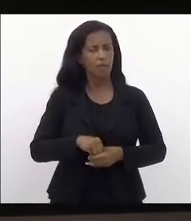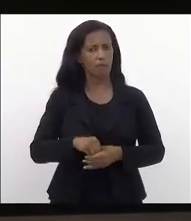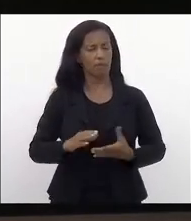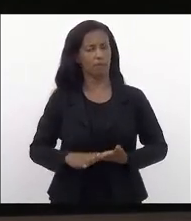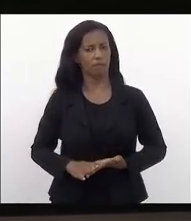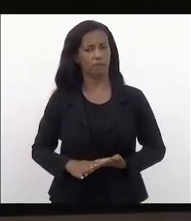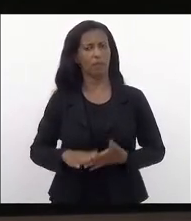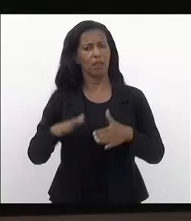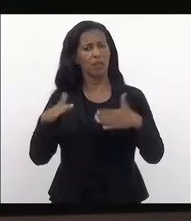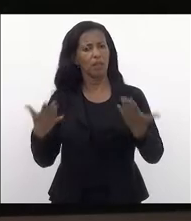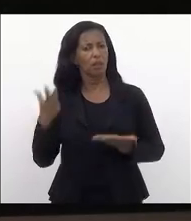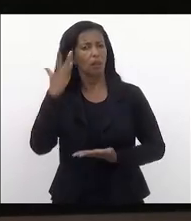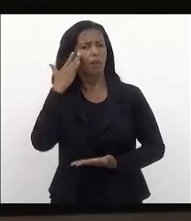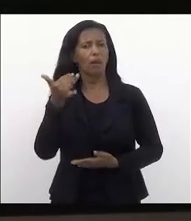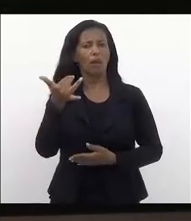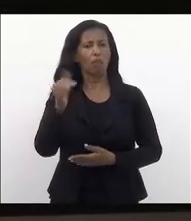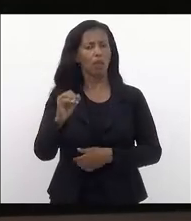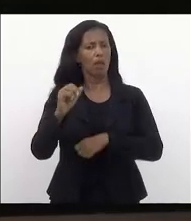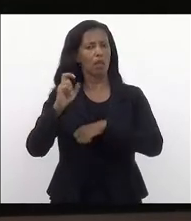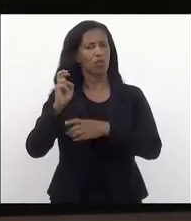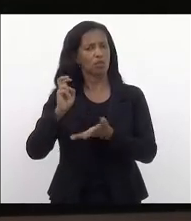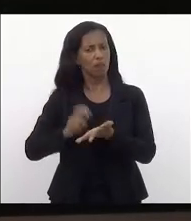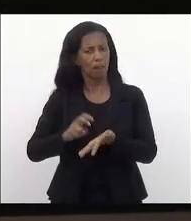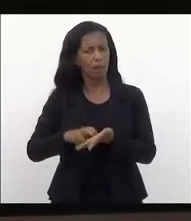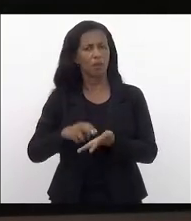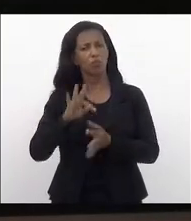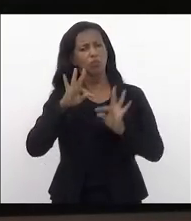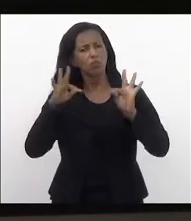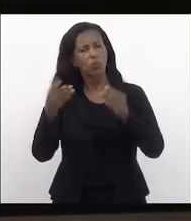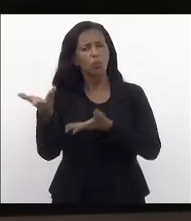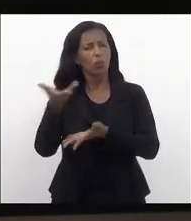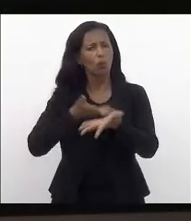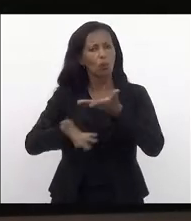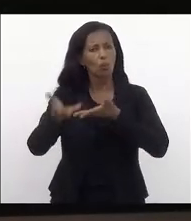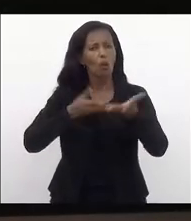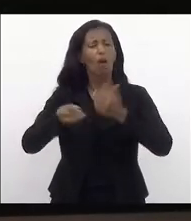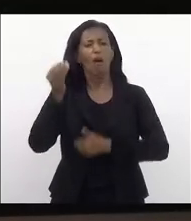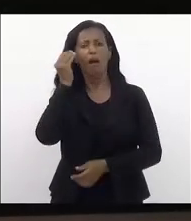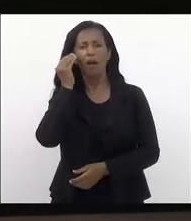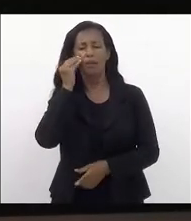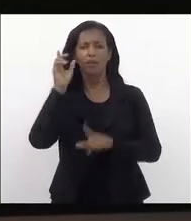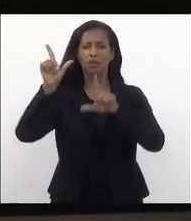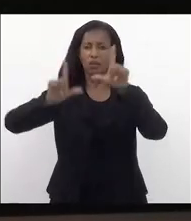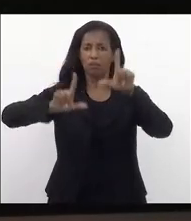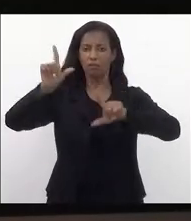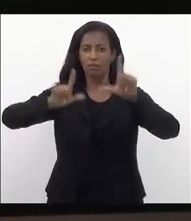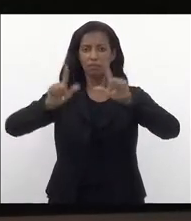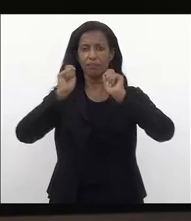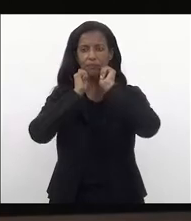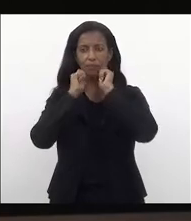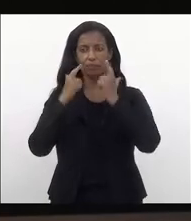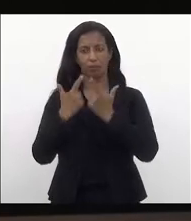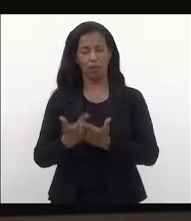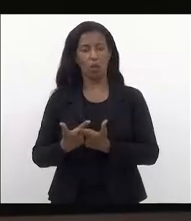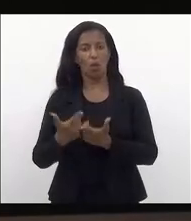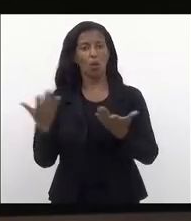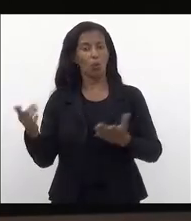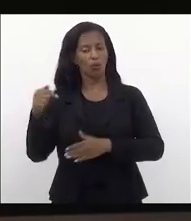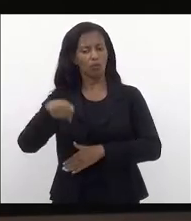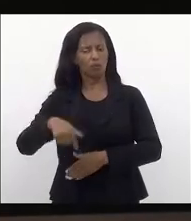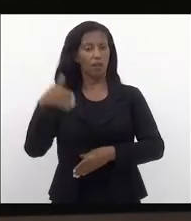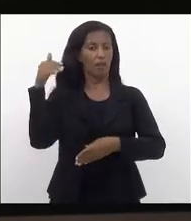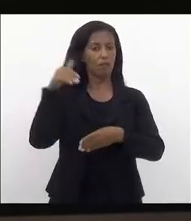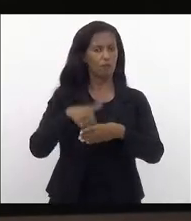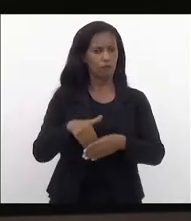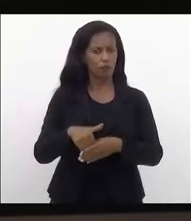então amanhã 10 horas da manhã que todos possam participar assistam pela TV Alerj porque quando a matéria vem a votar aqui na casa